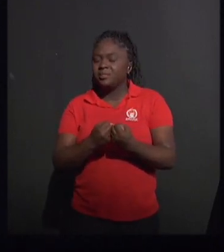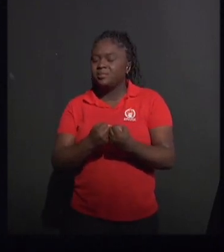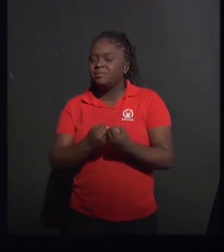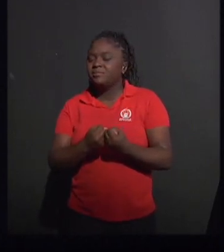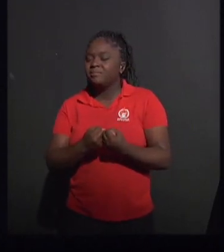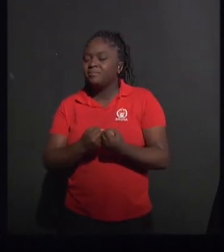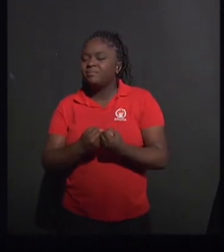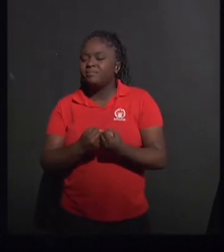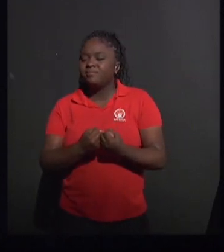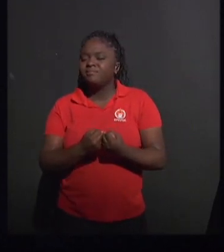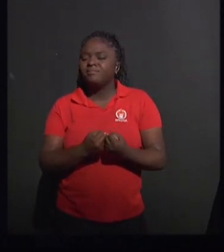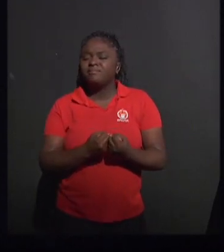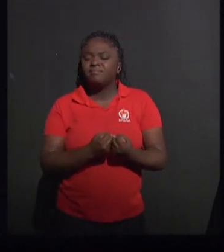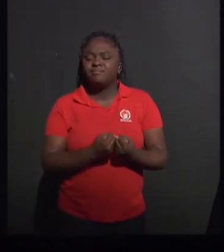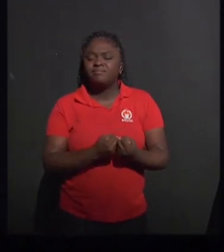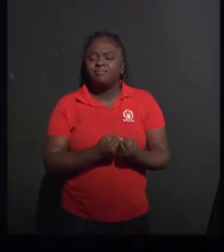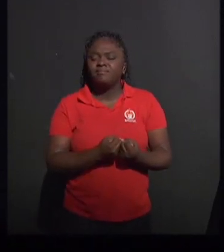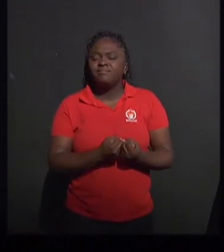que haja cura,